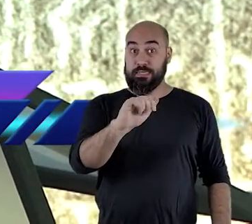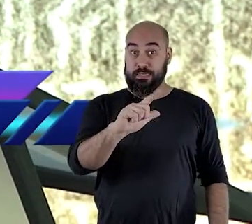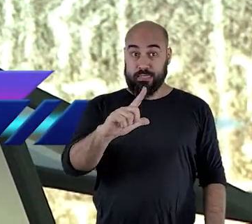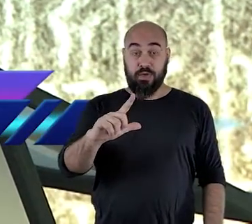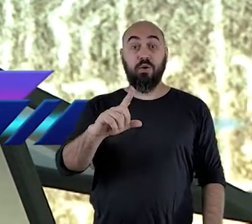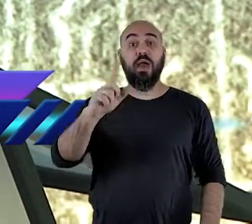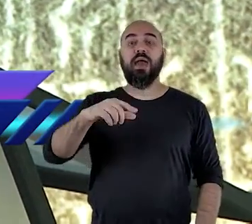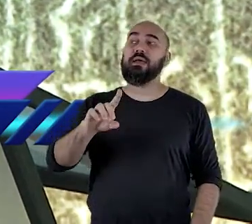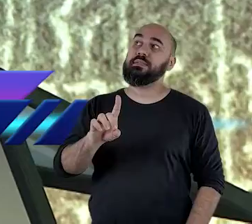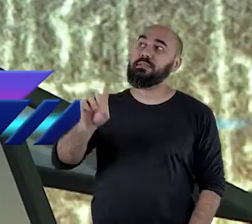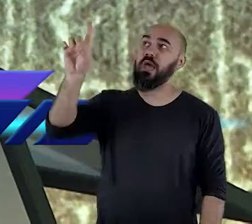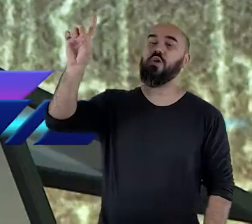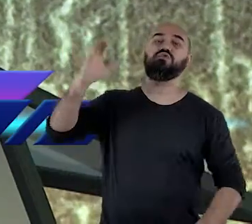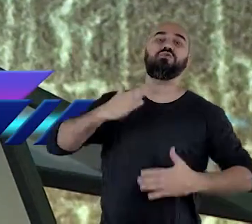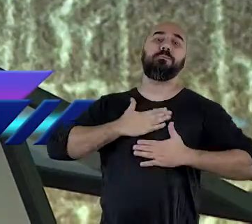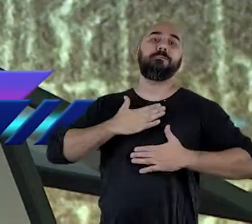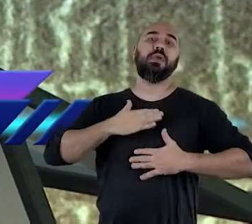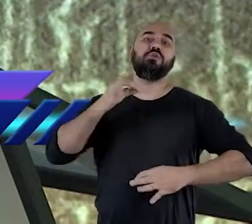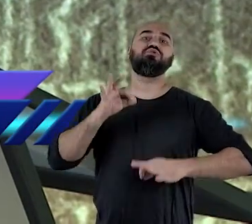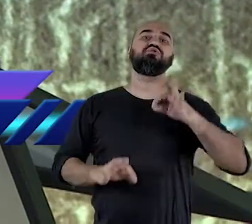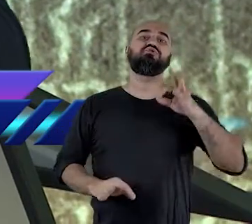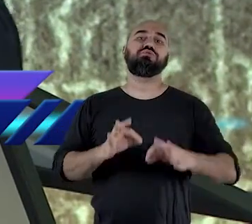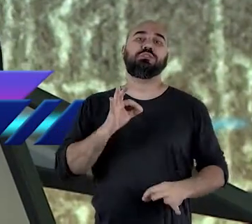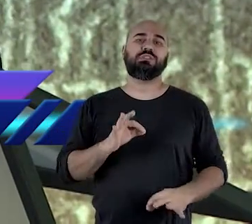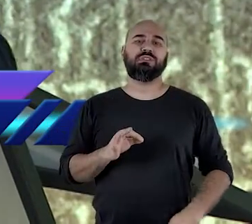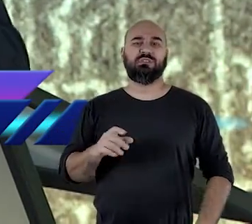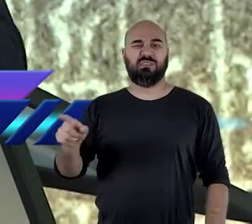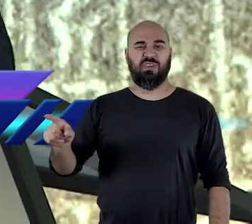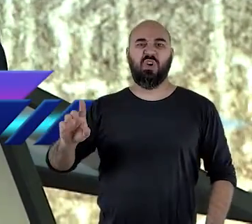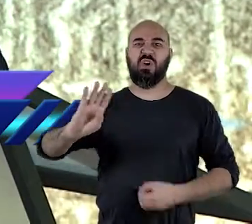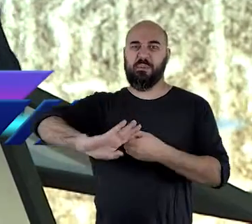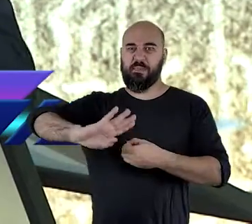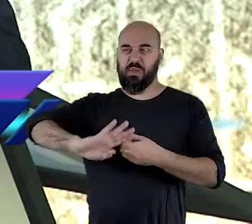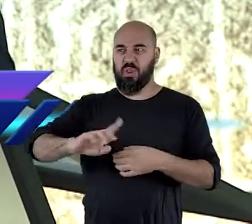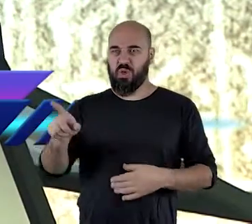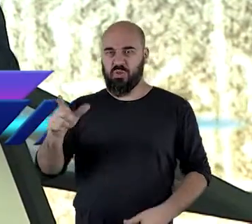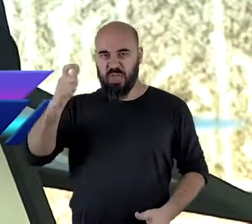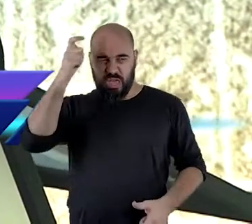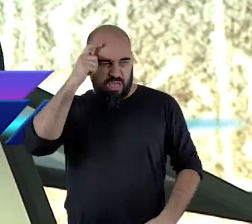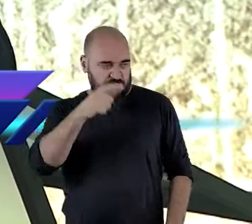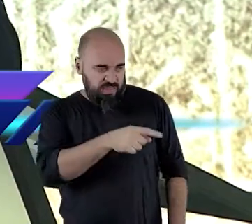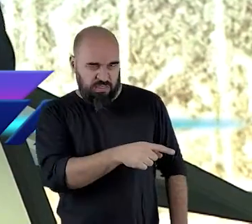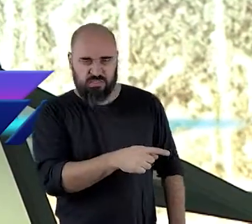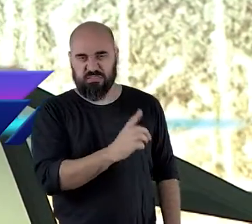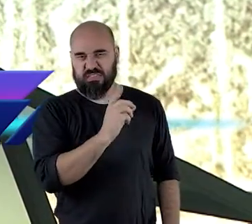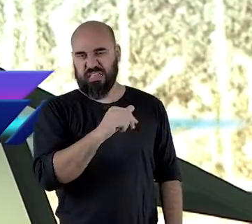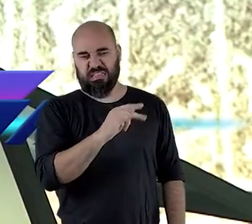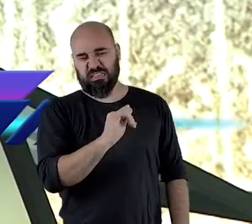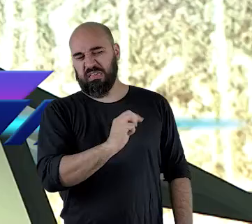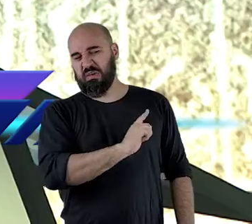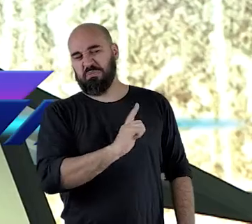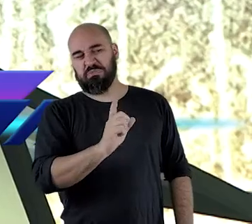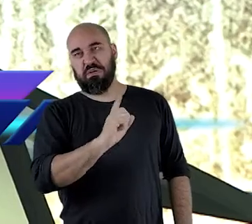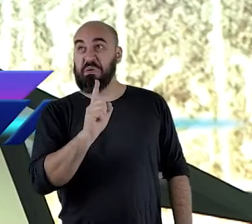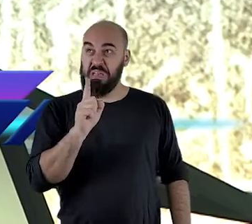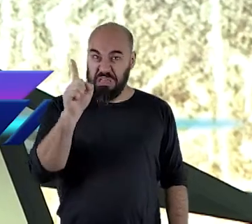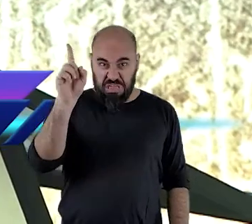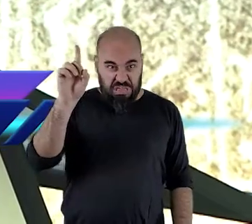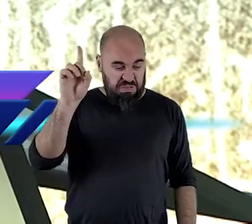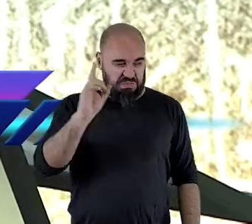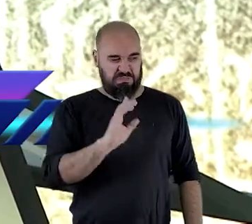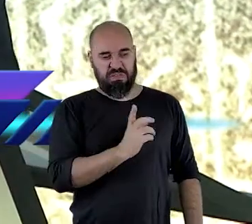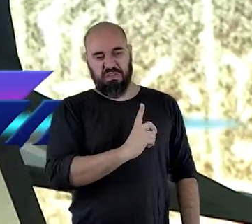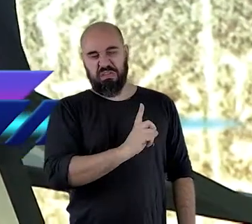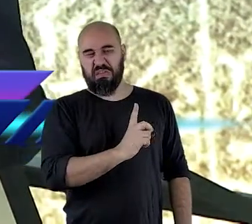Nabucodonosor gostaria que ficasse sendo repetida todas as vezes que alguém chamasse ao jovem cativo. Os